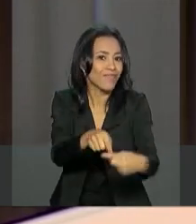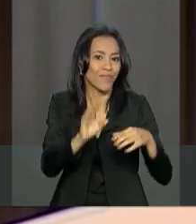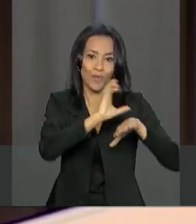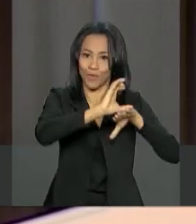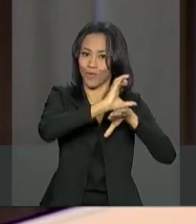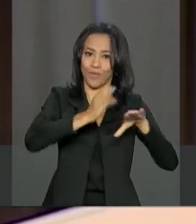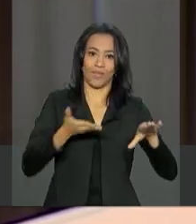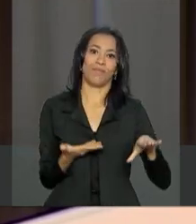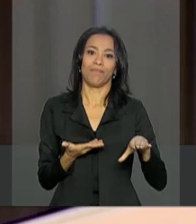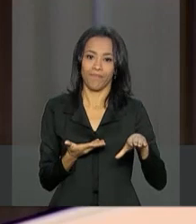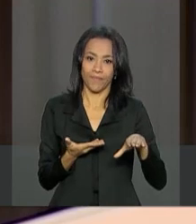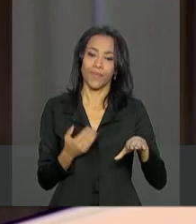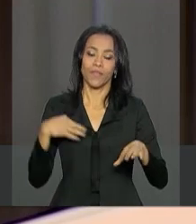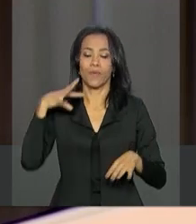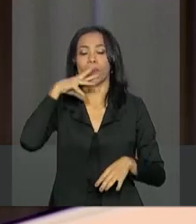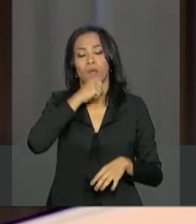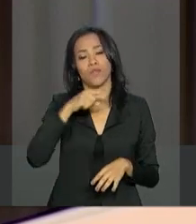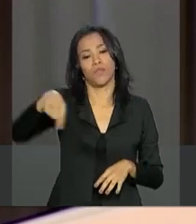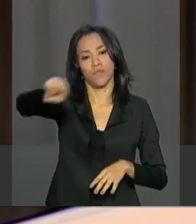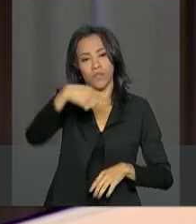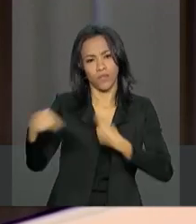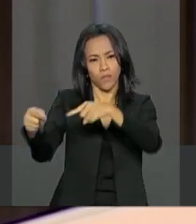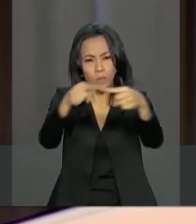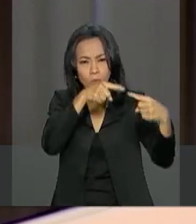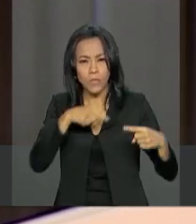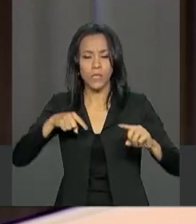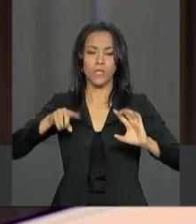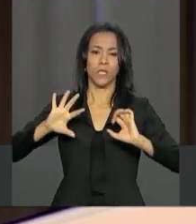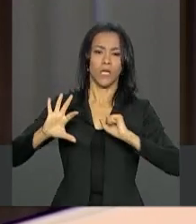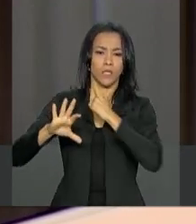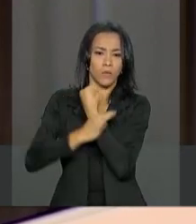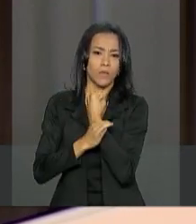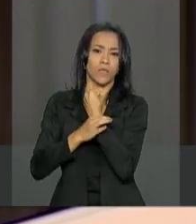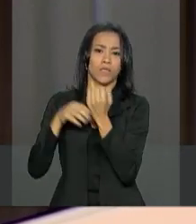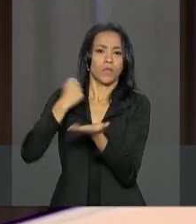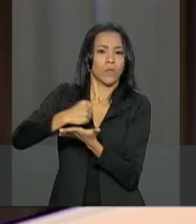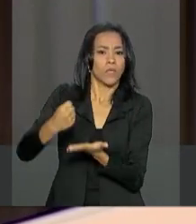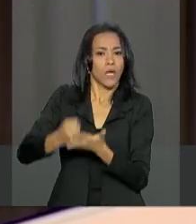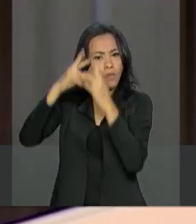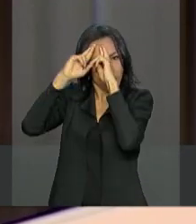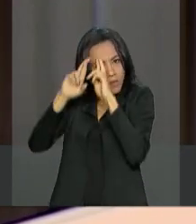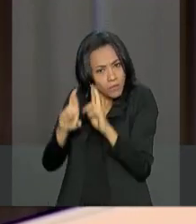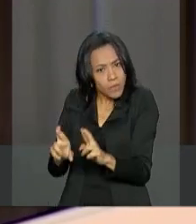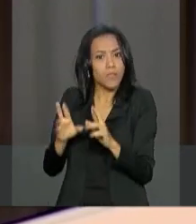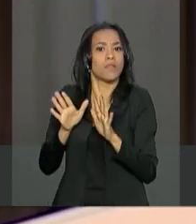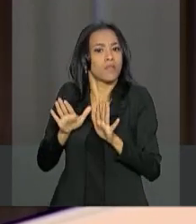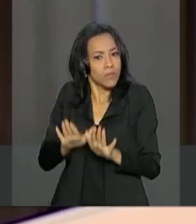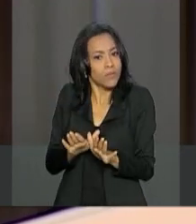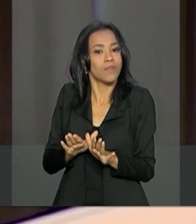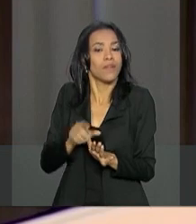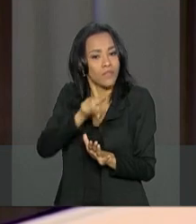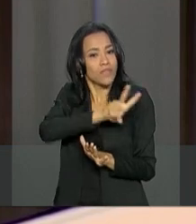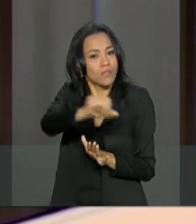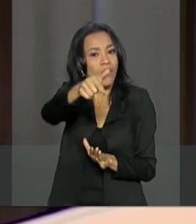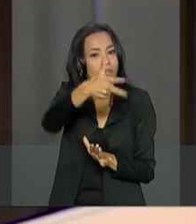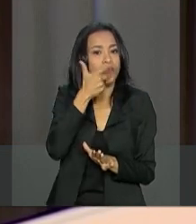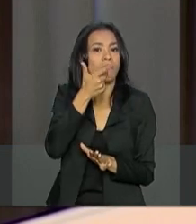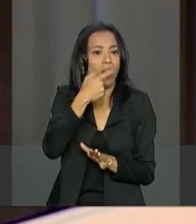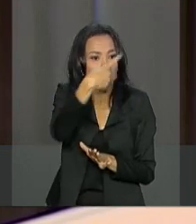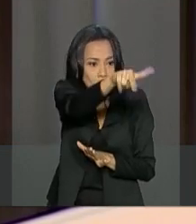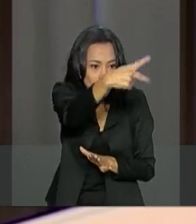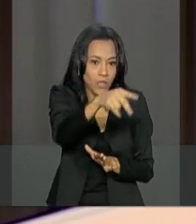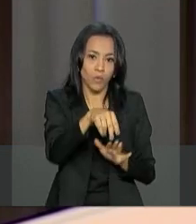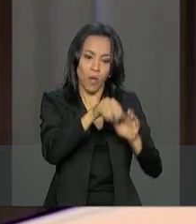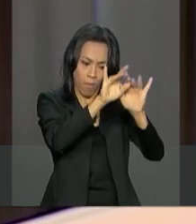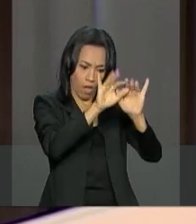eu acho que os senhores, ao discutirem a questão da segurança jurídica, por exemplo, certa e seguramente irão abordar nos seus